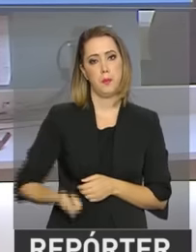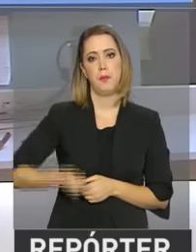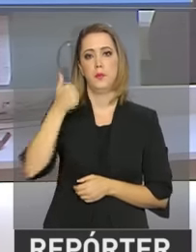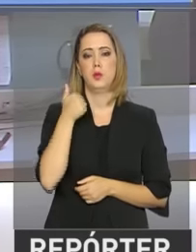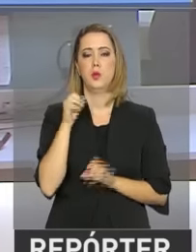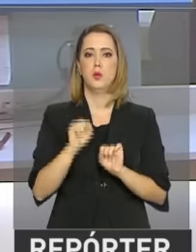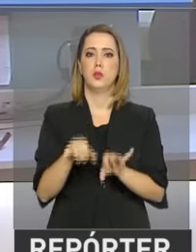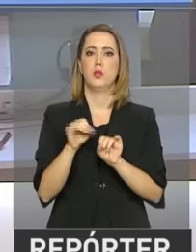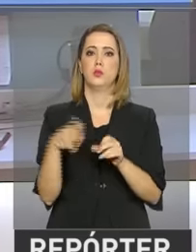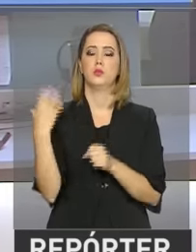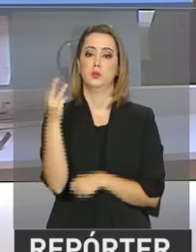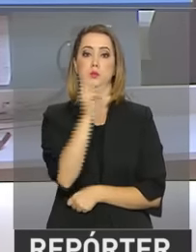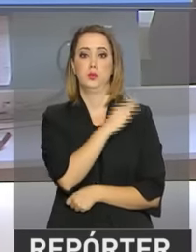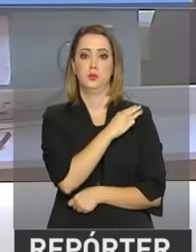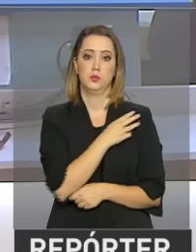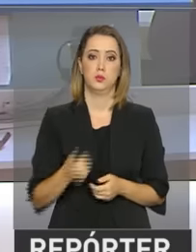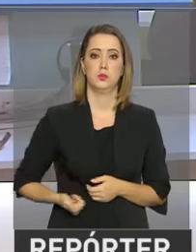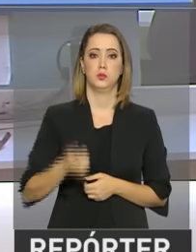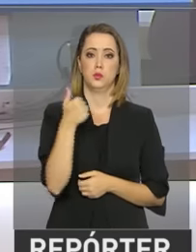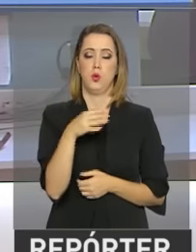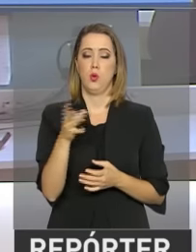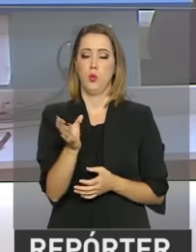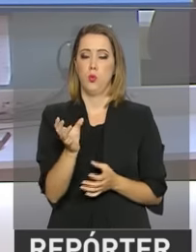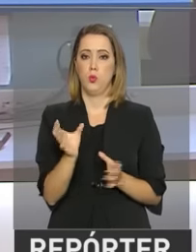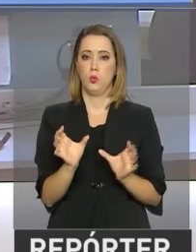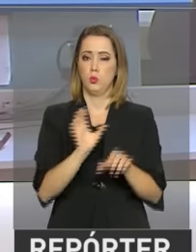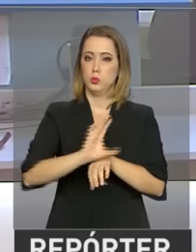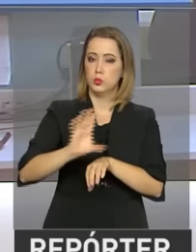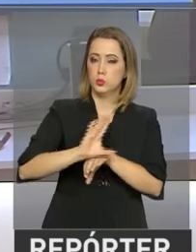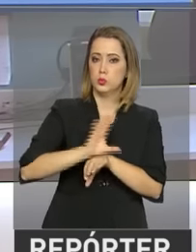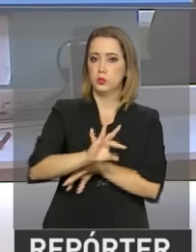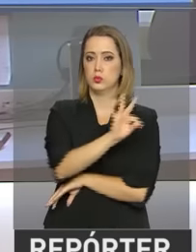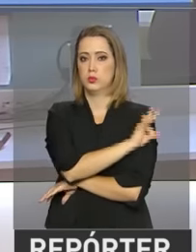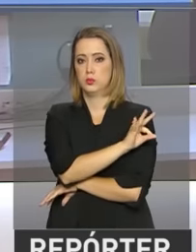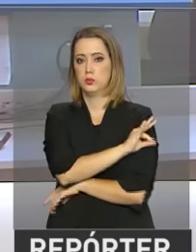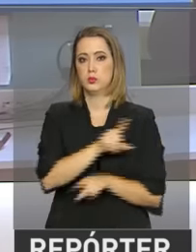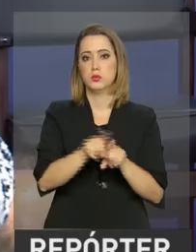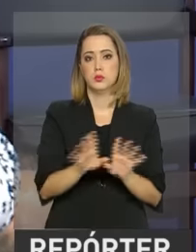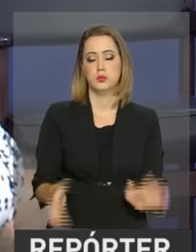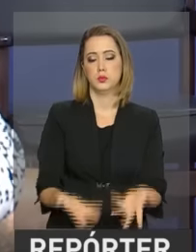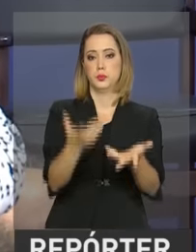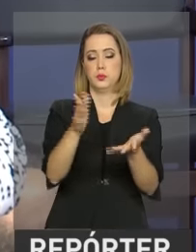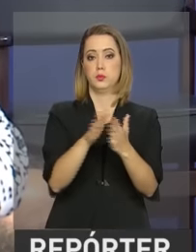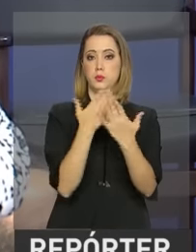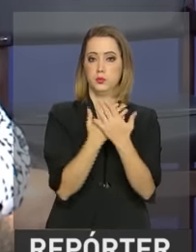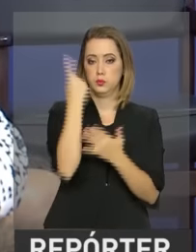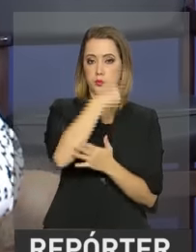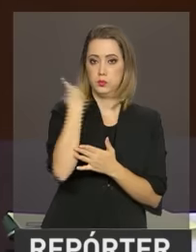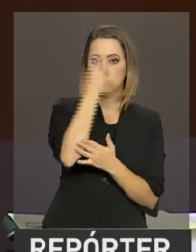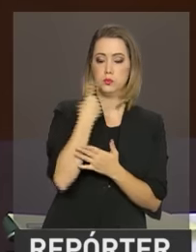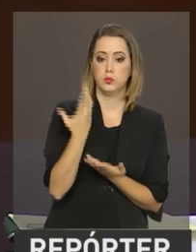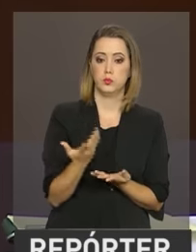país os recursos vão financiar vagas no ensino técnico e incentivar escolas em temp integral São R